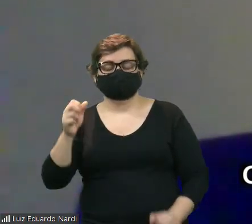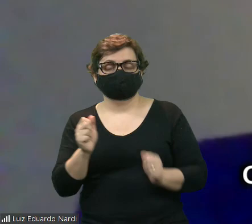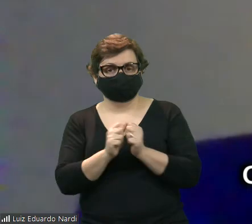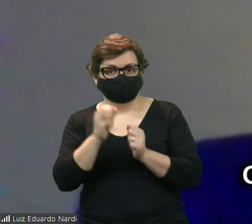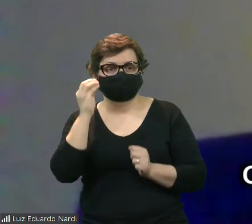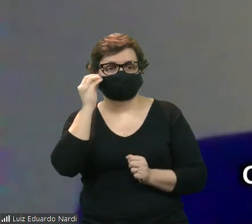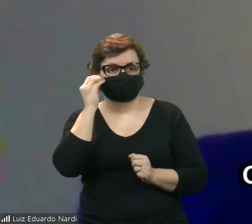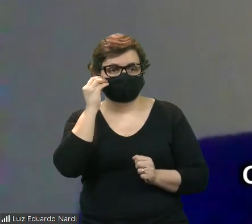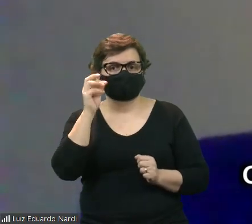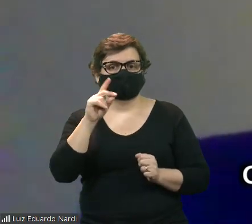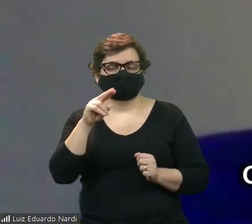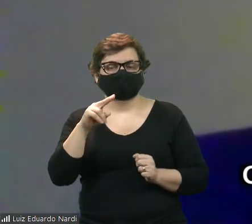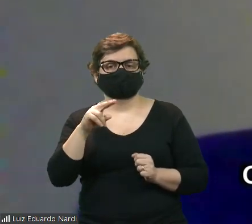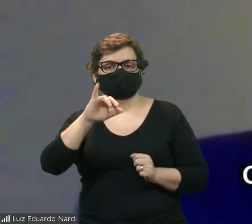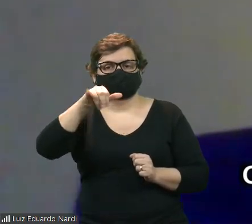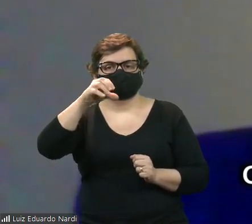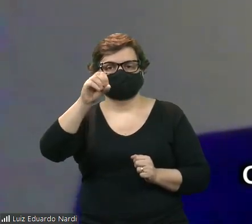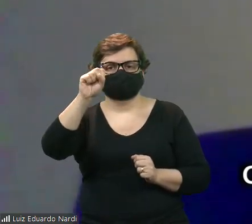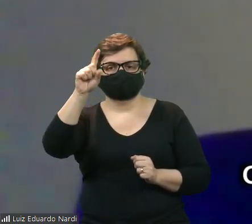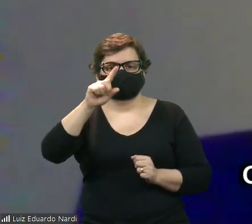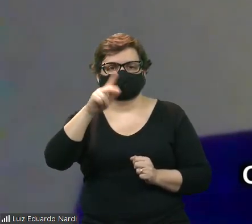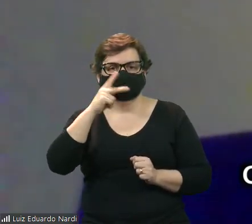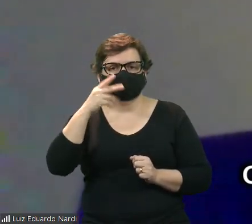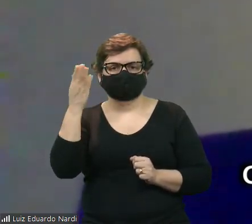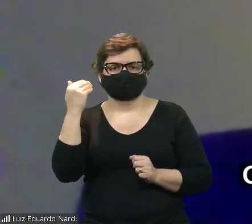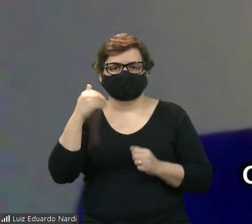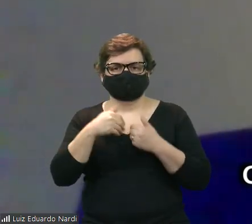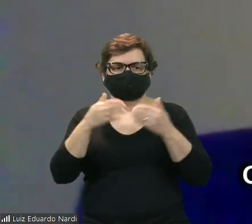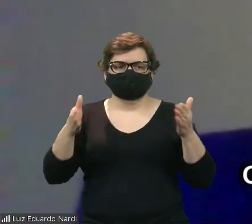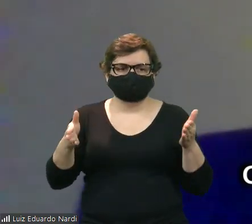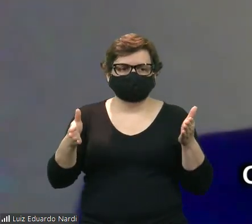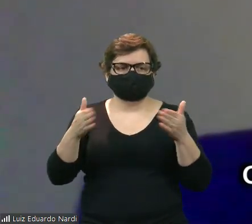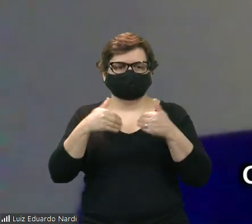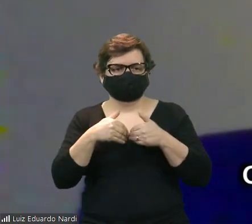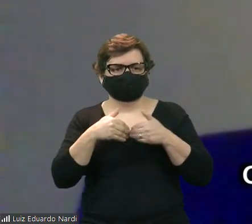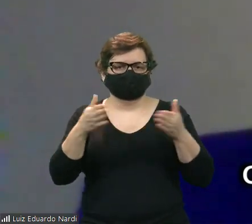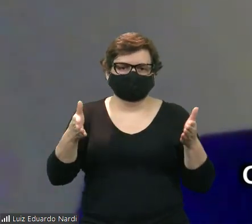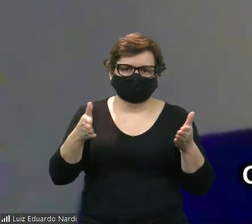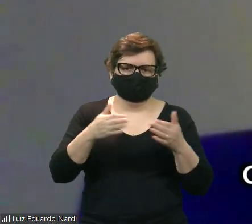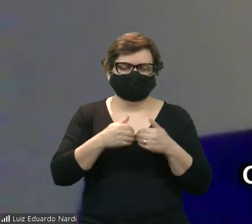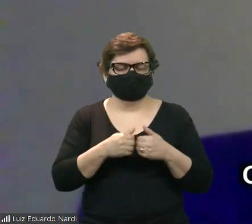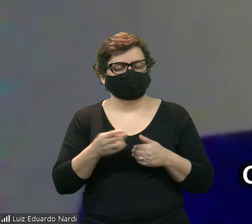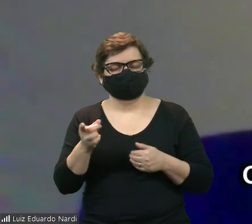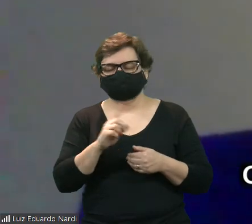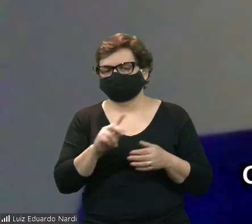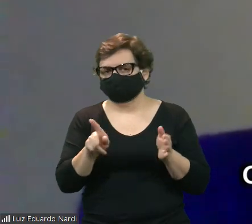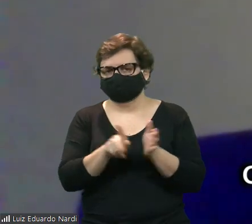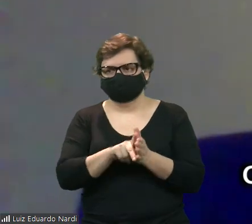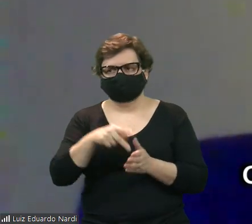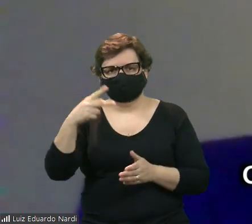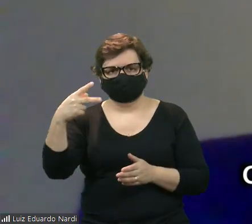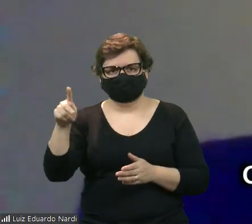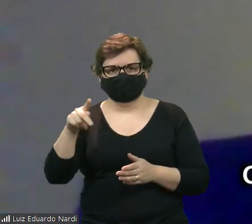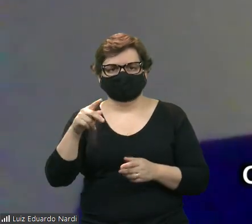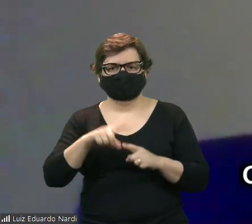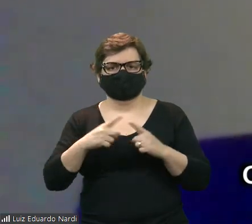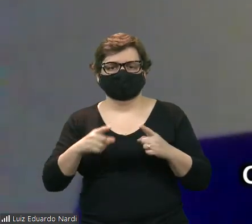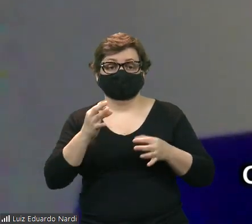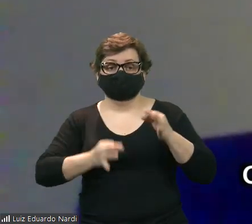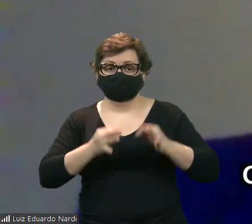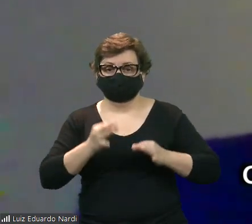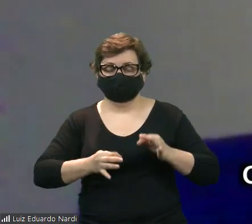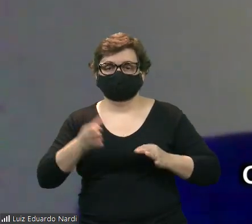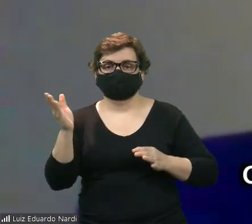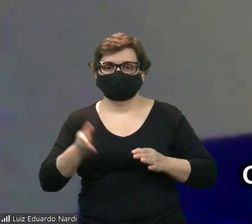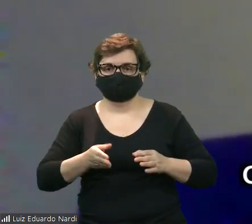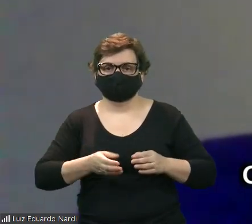colocou o vereador Zé Luiz, essa questão de abre, não abre, que de fato não é competência dele, e a justiça já demonstrou com